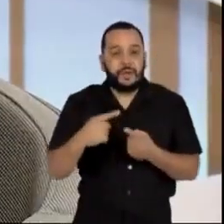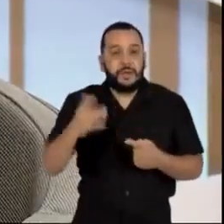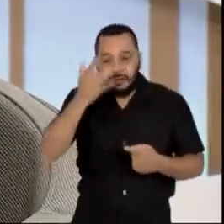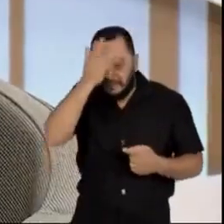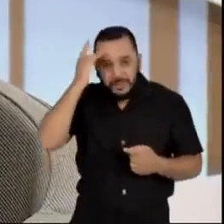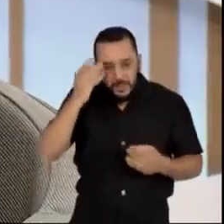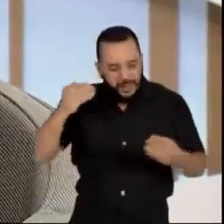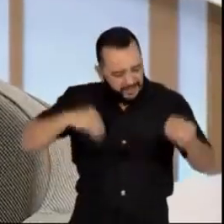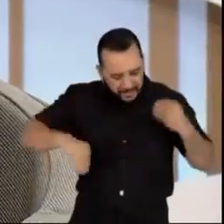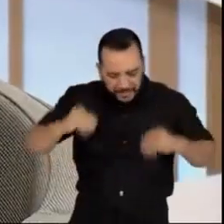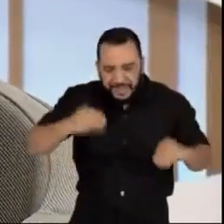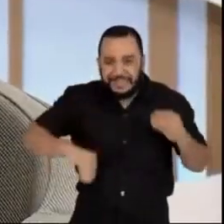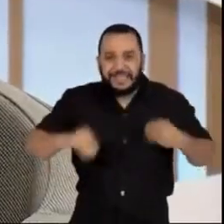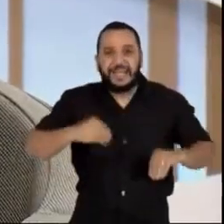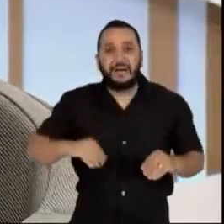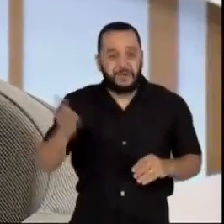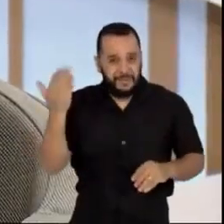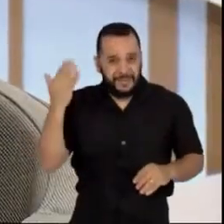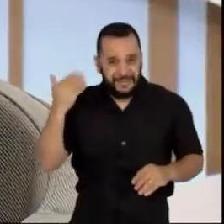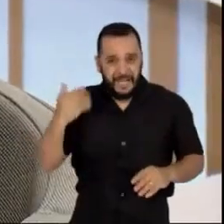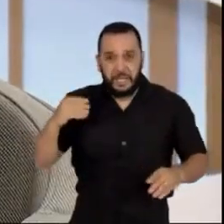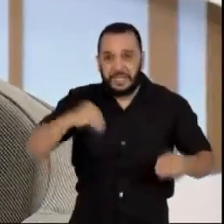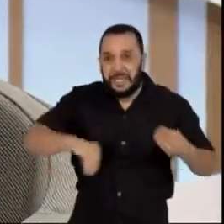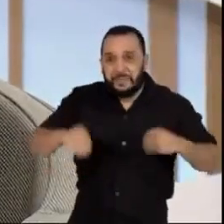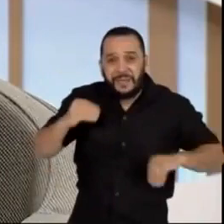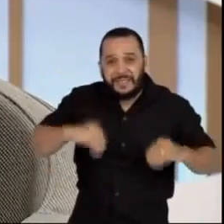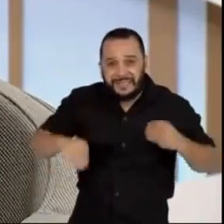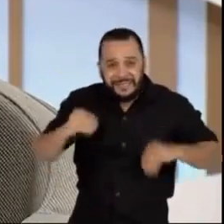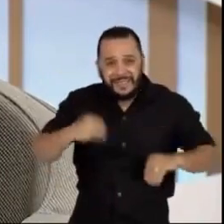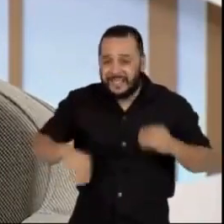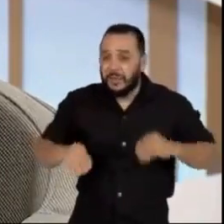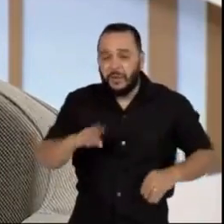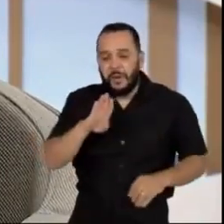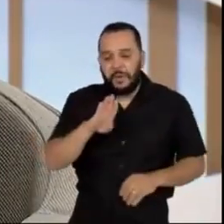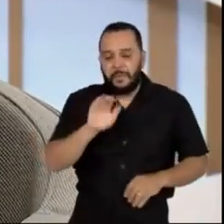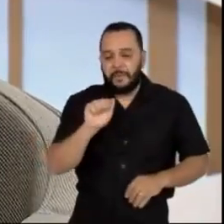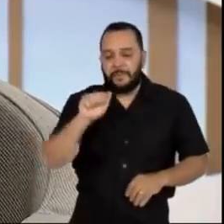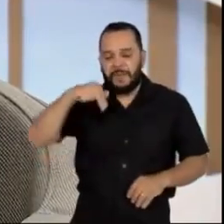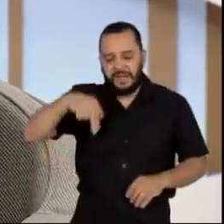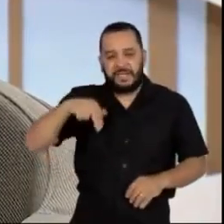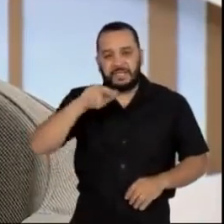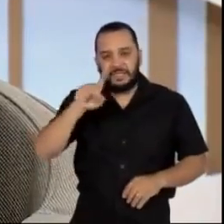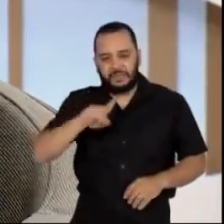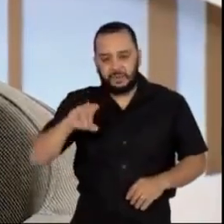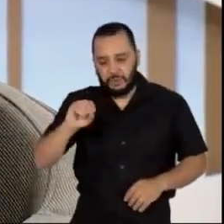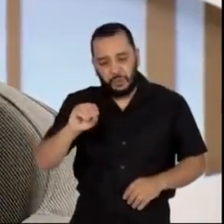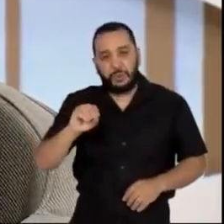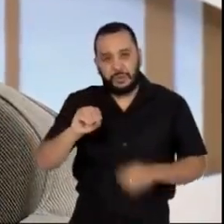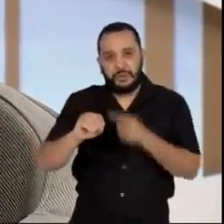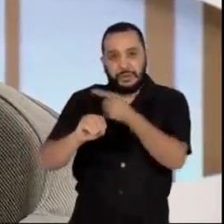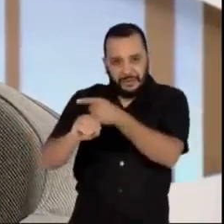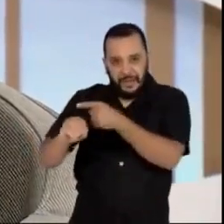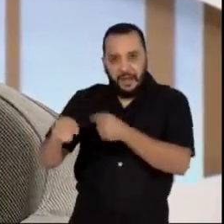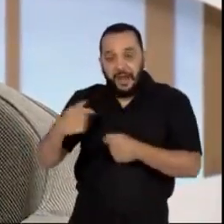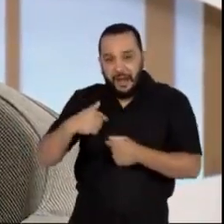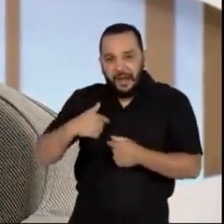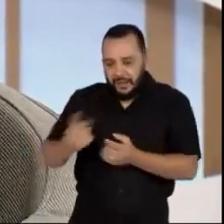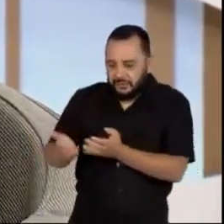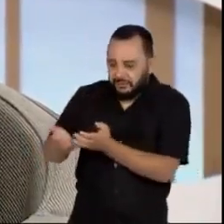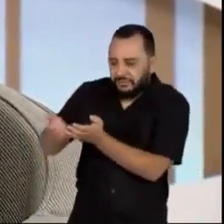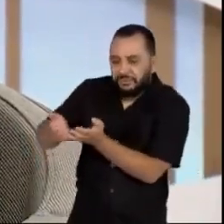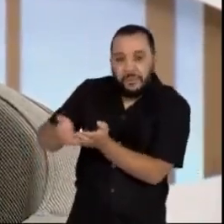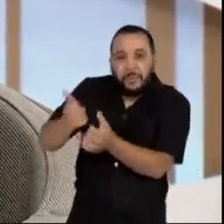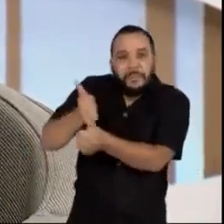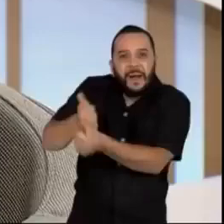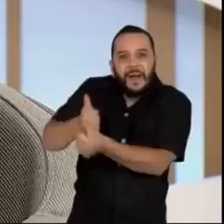surto de depressão que na época se chamava de banzo Especialmente quando o navio ainda estava na costa da África a terra de